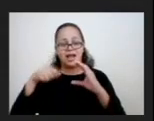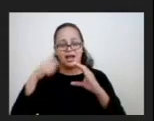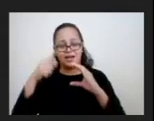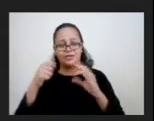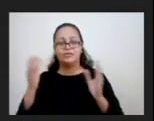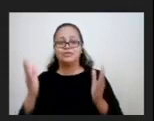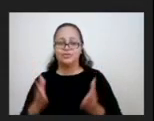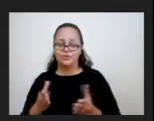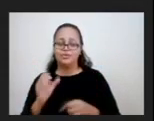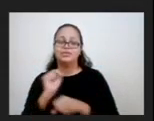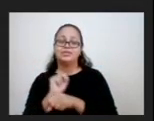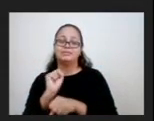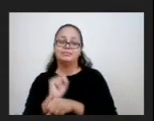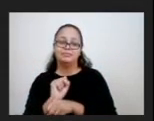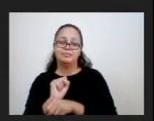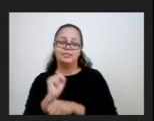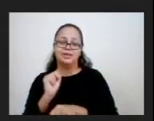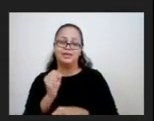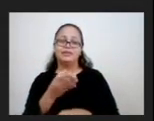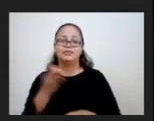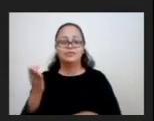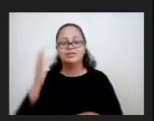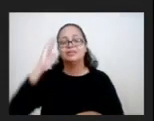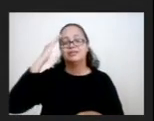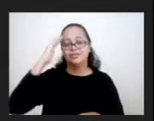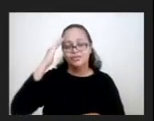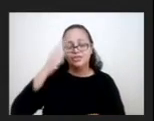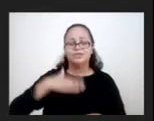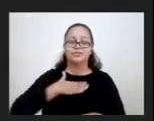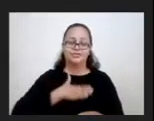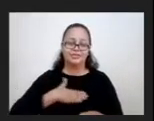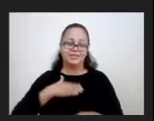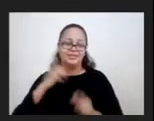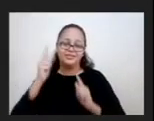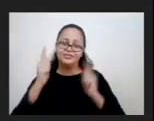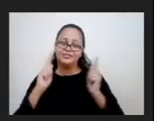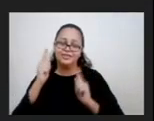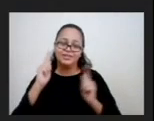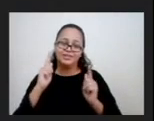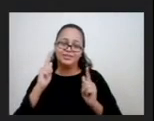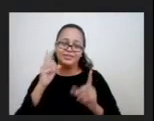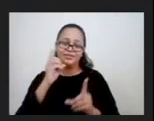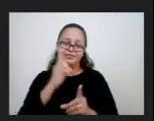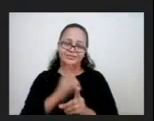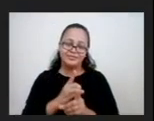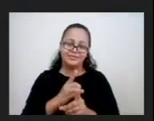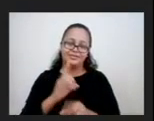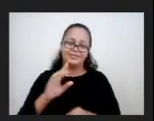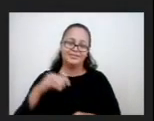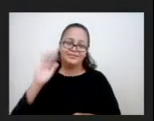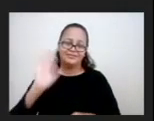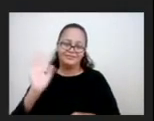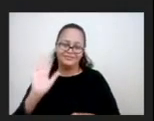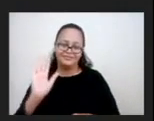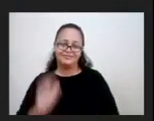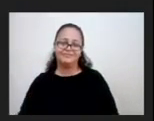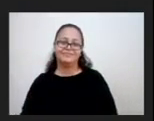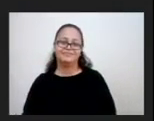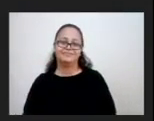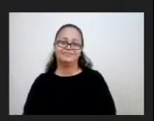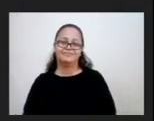de hoje. Eu espero que vocês tenham entendido, gostado, se divertido e a gente se vê numa próxima aula. Até mais!